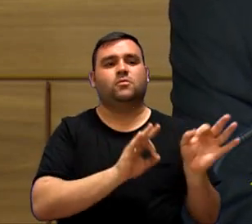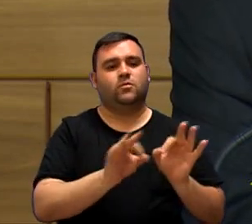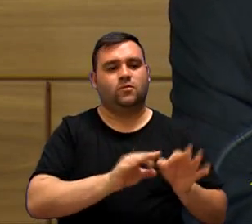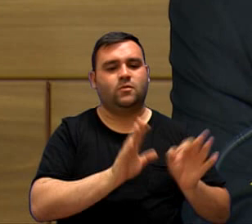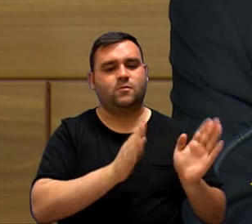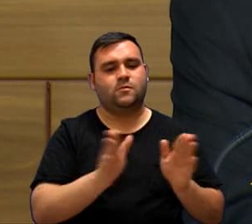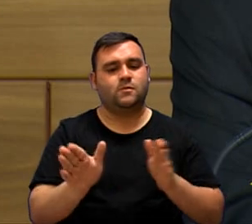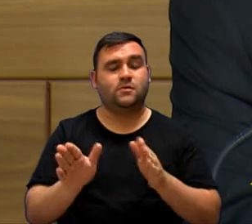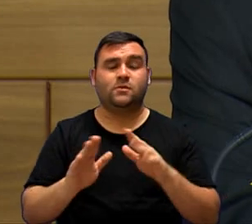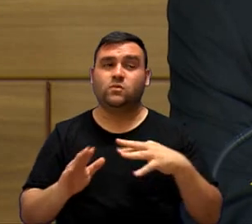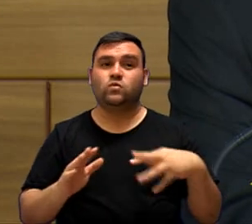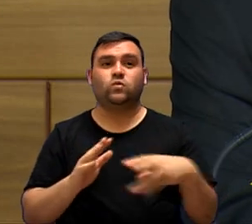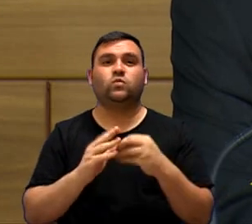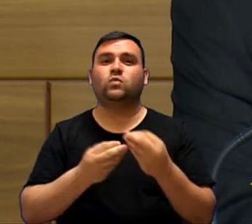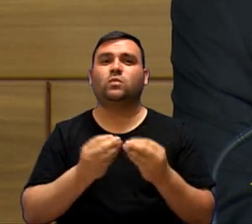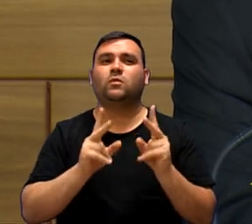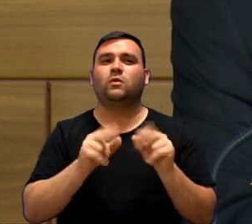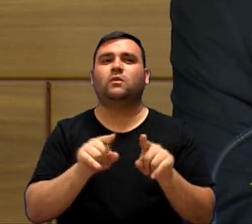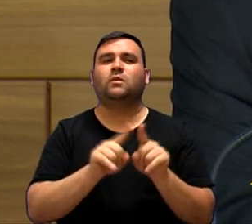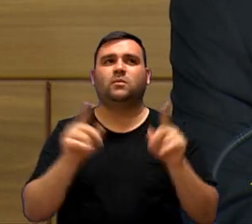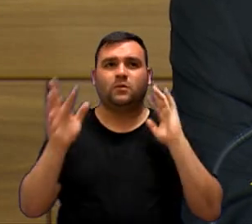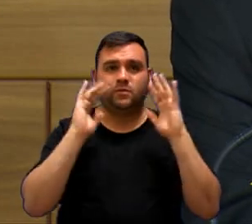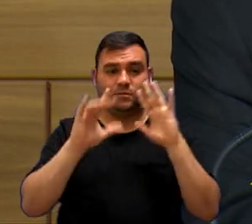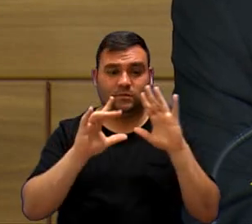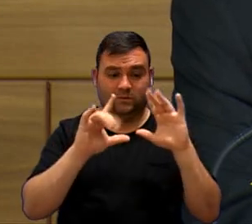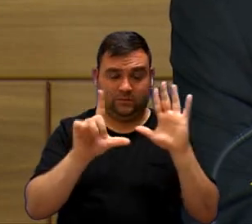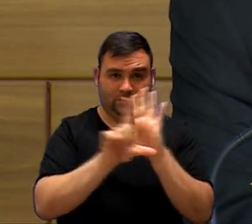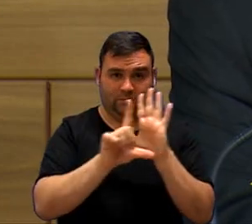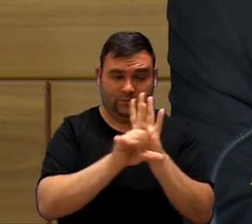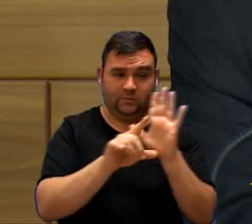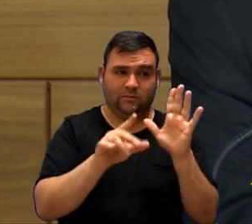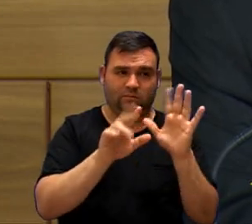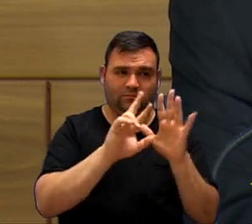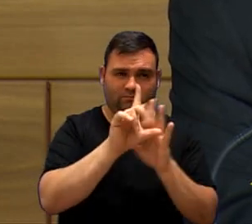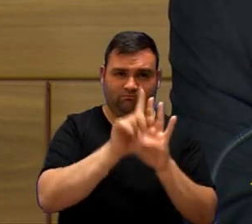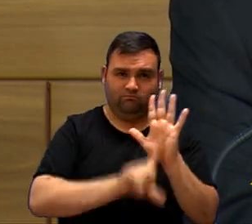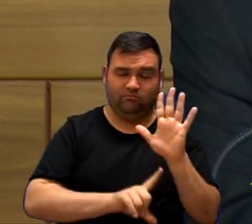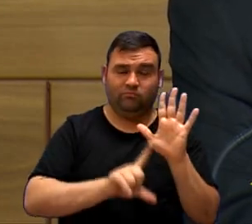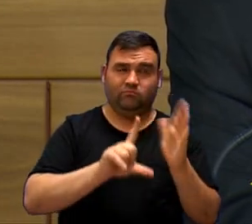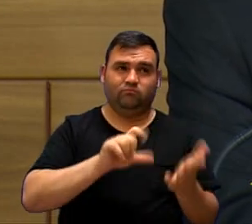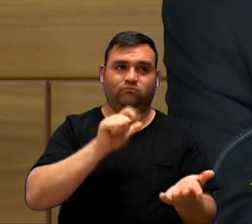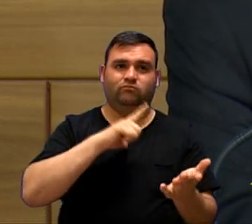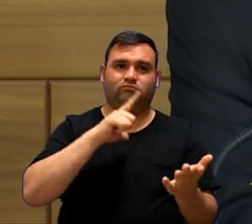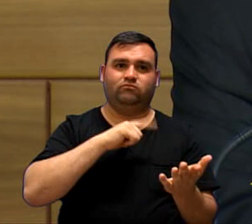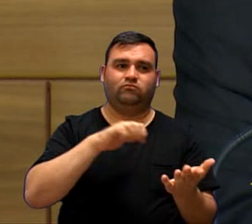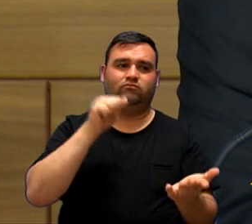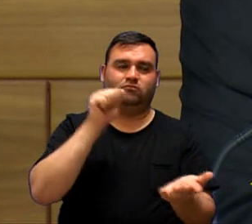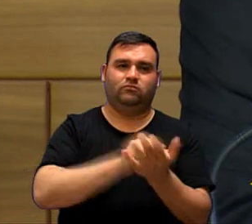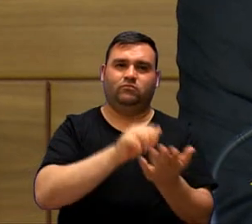organizando isso de uma forma, até do ponto de vista de legislação, eventualmente, que penalize